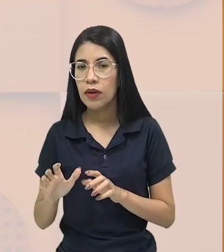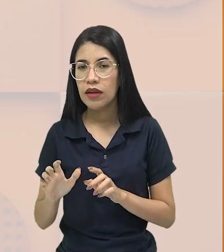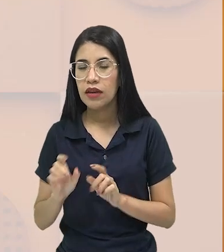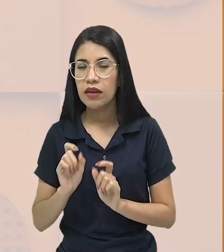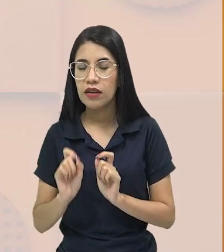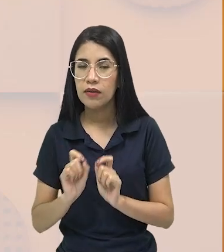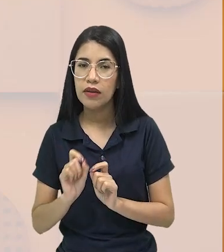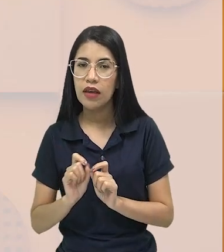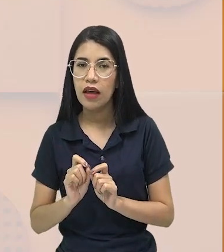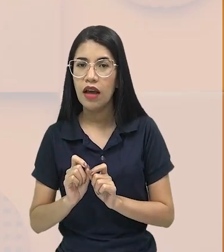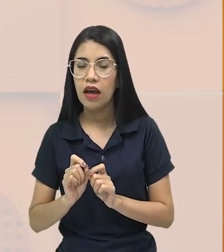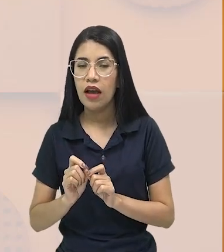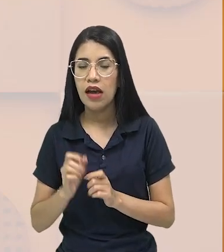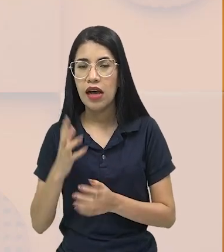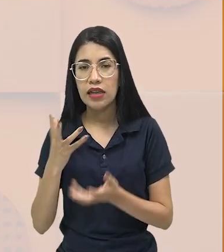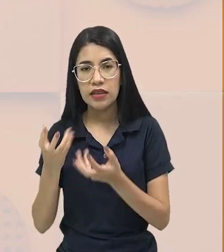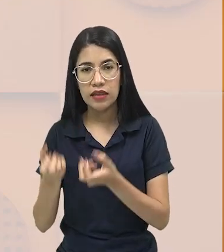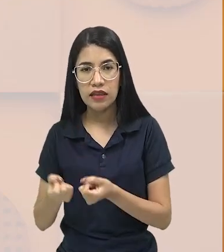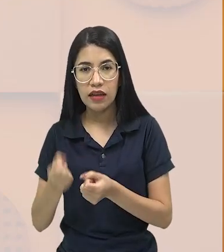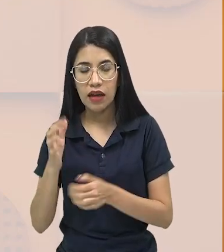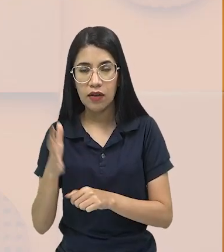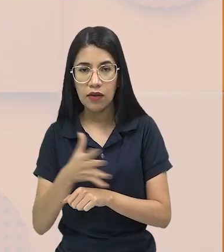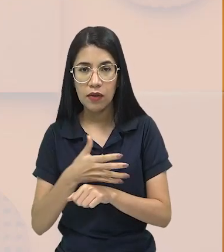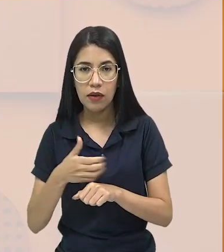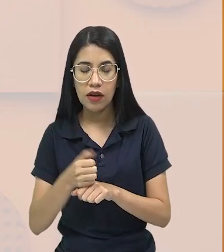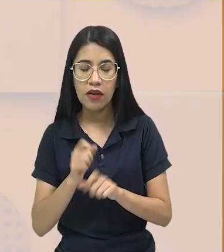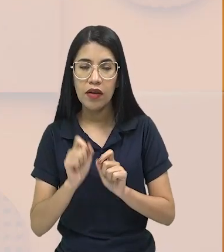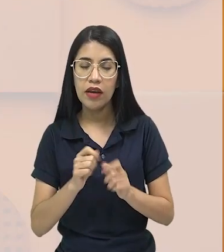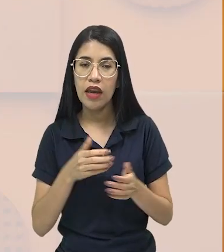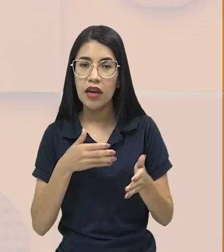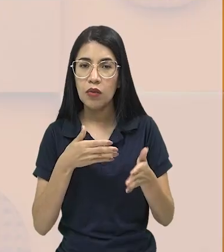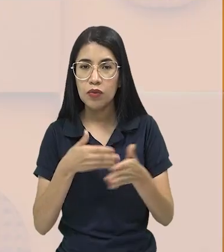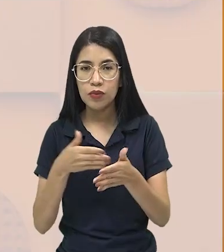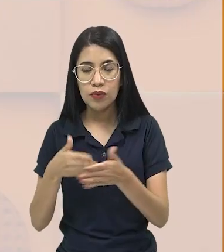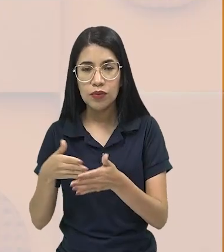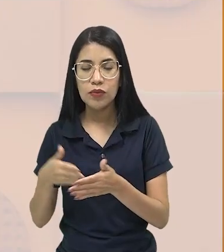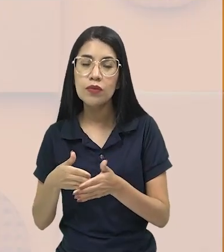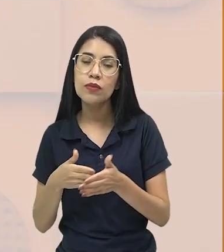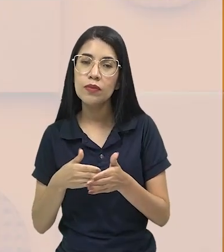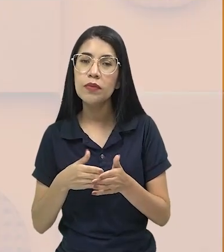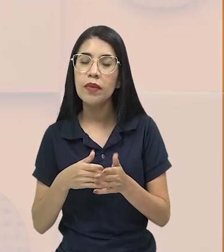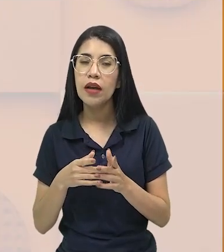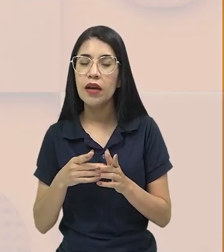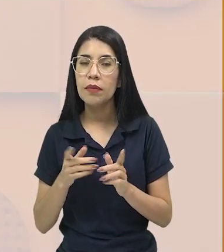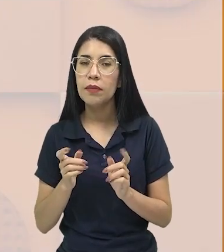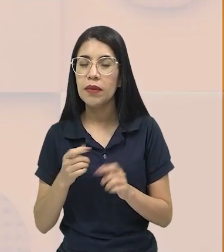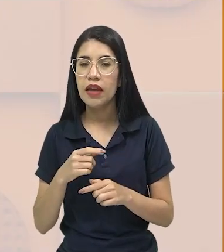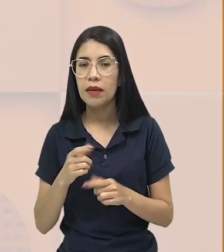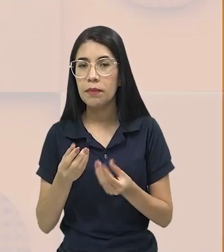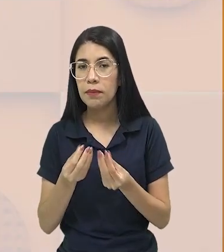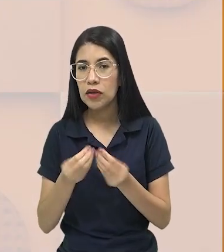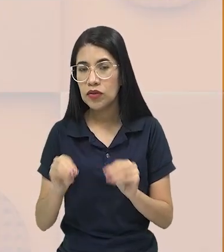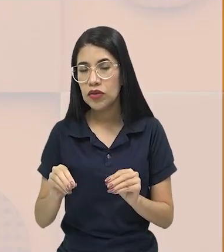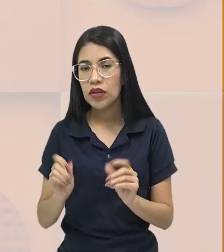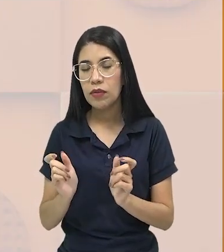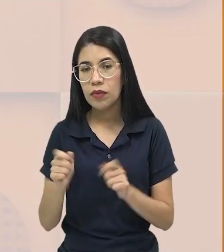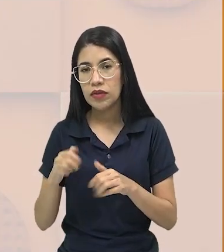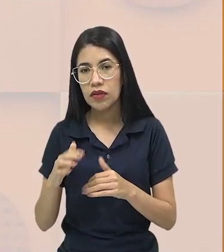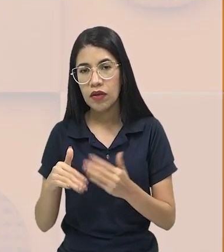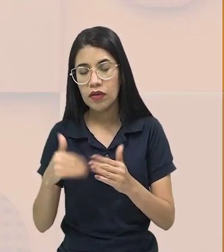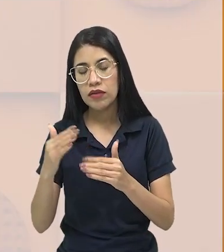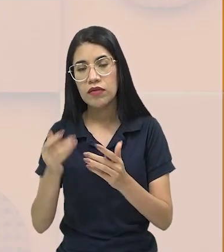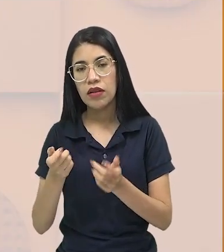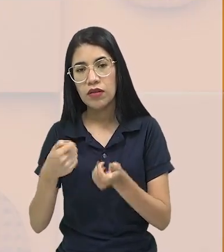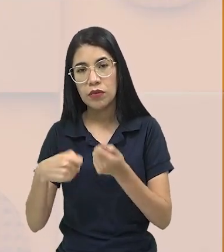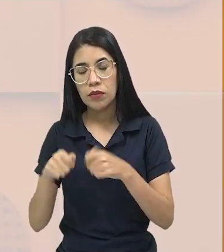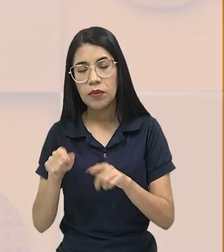colonizador, eram vistas como belicosos, como um entrave ao processo colonial, prejudicando o desenvolvimento da